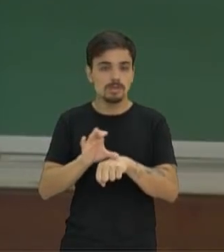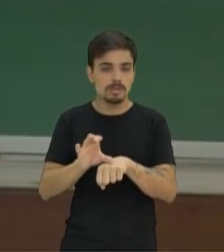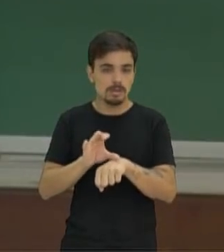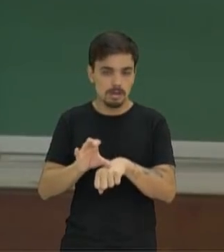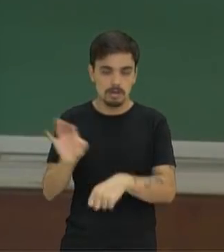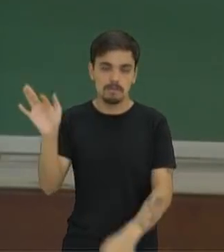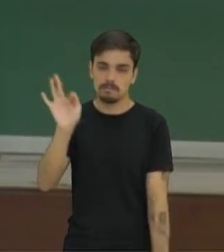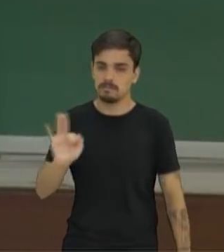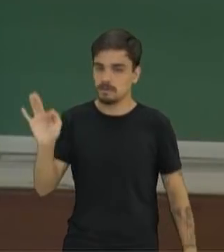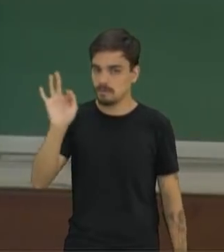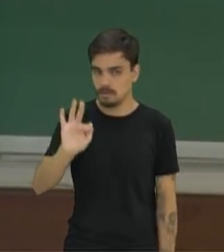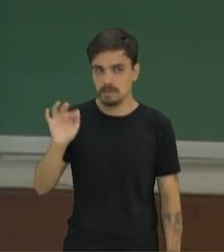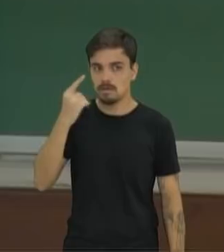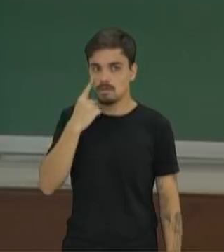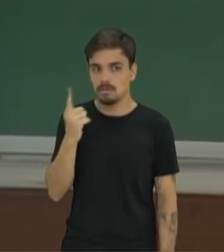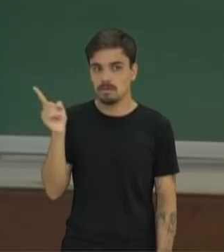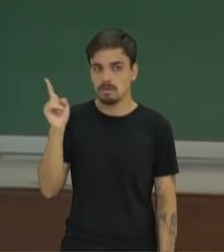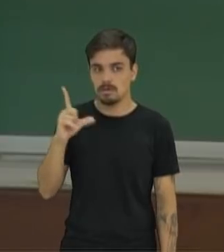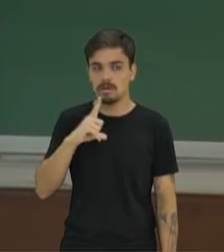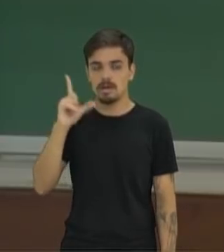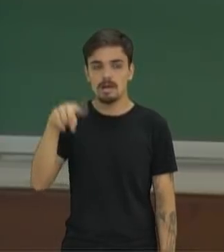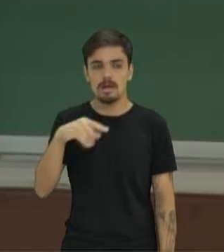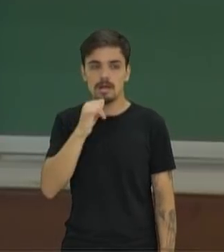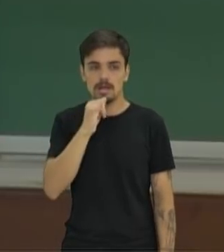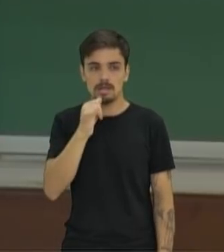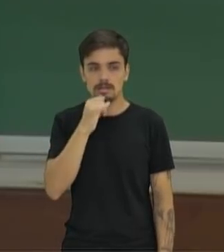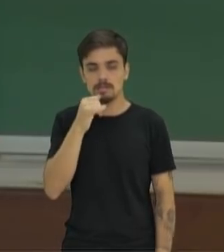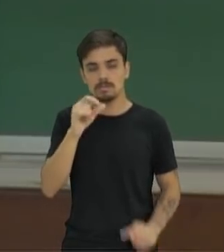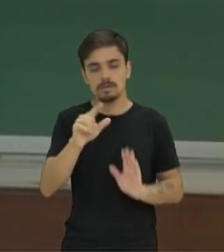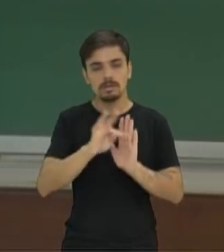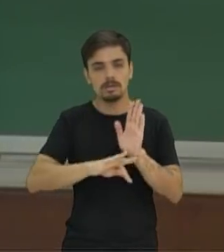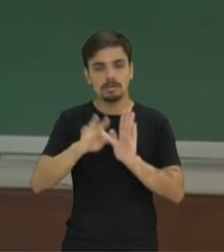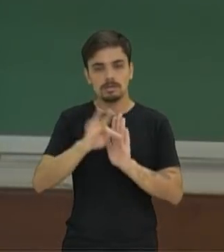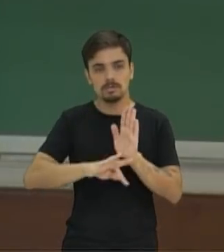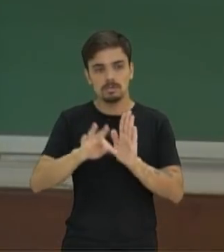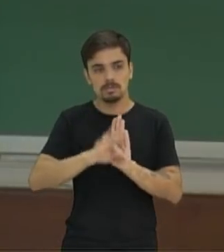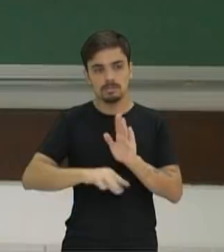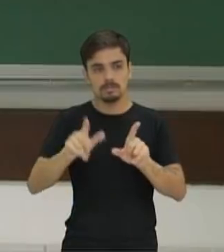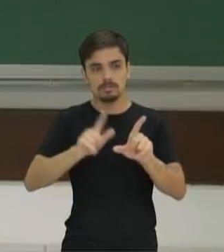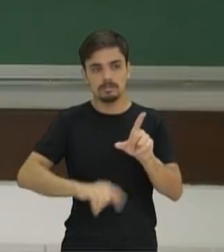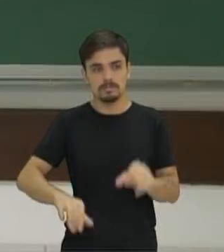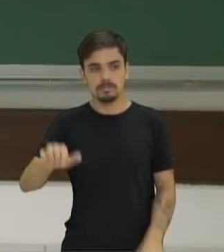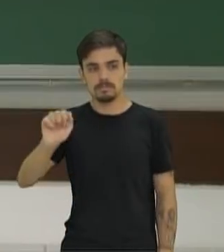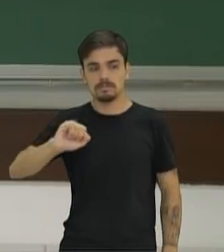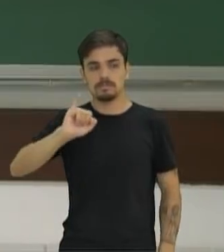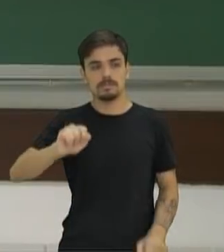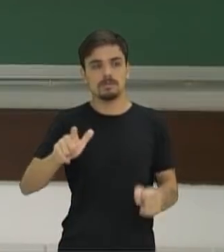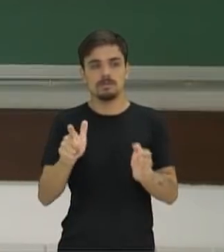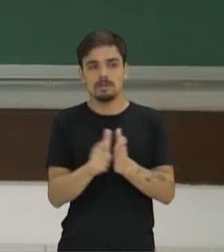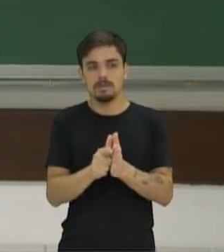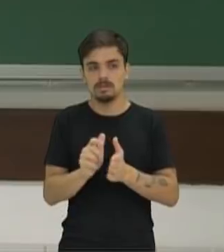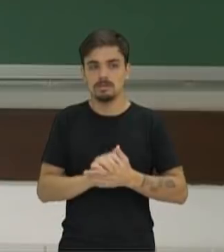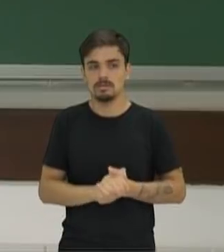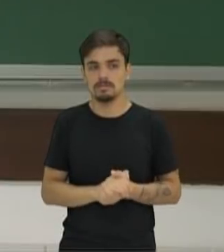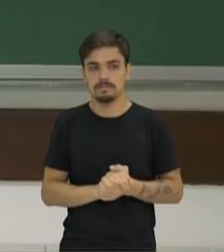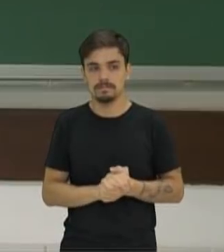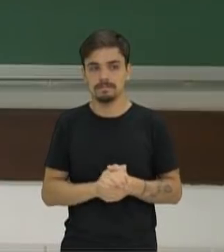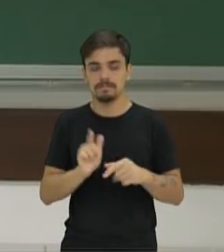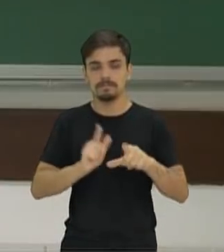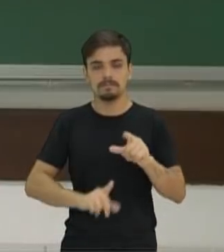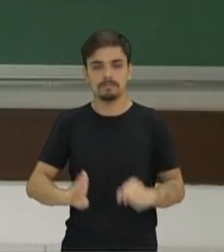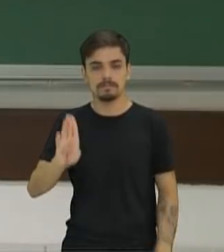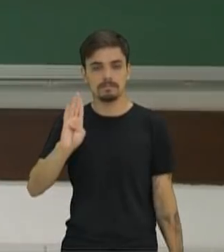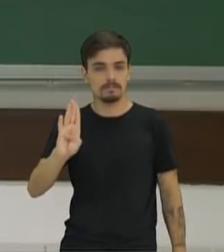Federal. A Constituição Federal é exemplo de um texto, letra A, jornalístico, letra